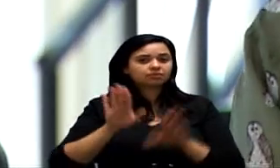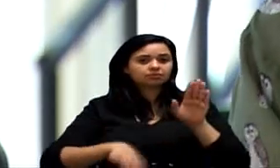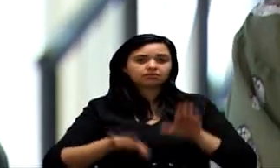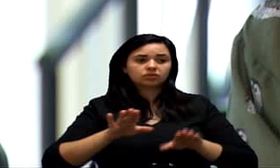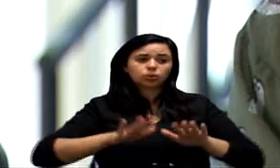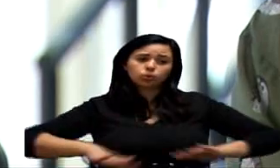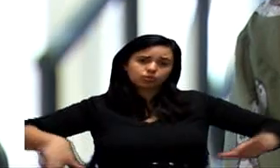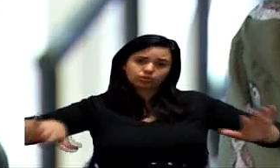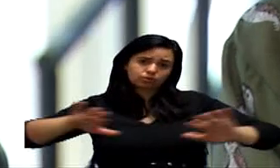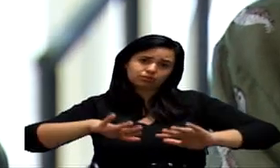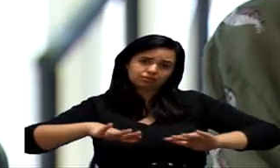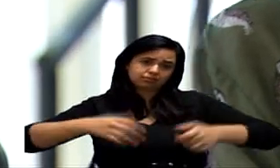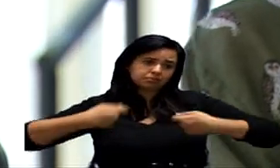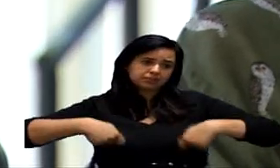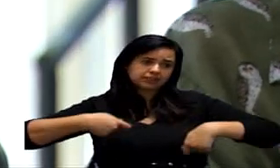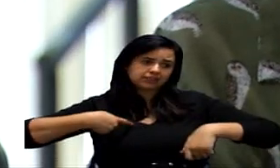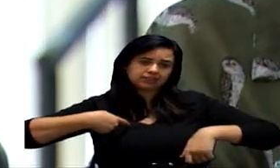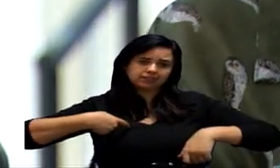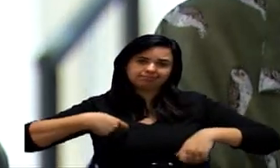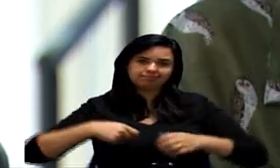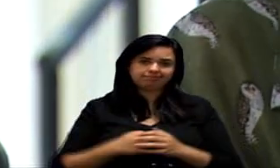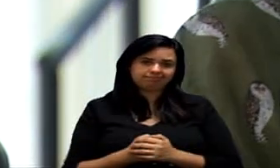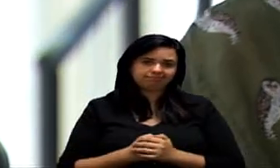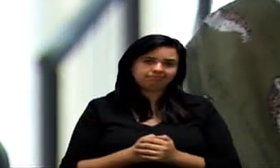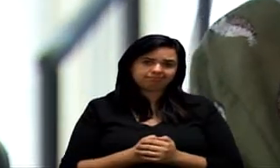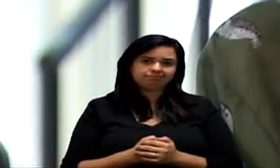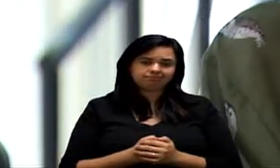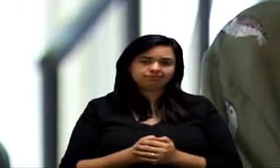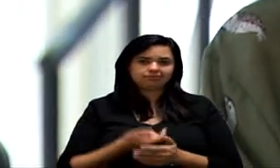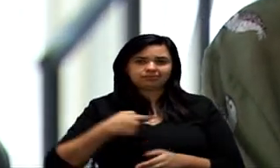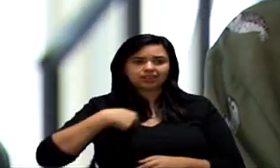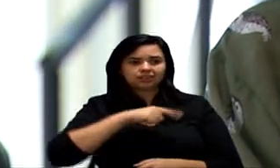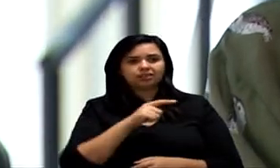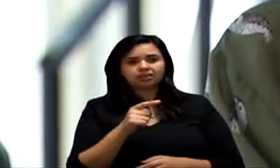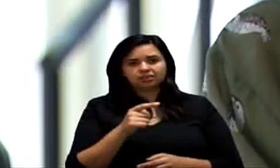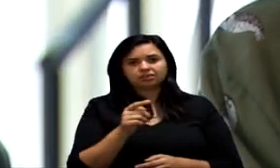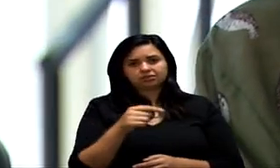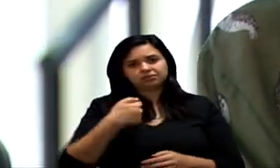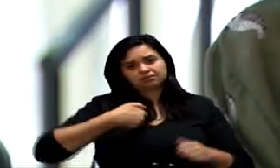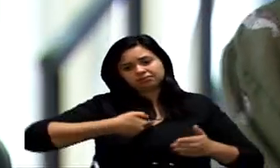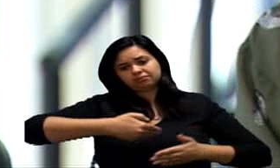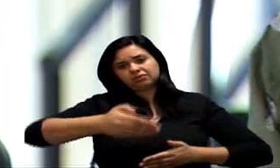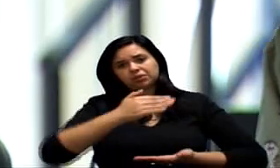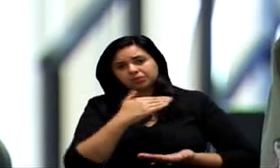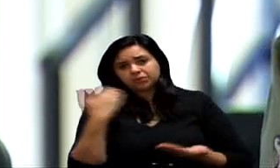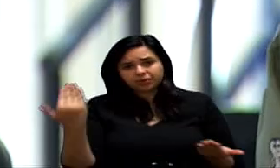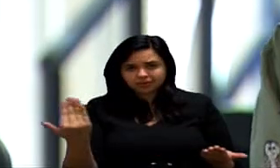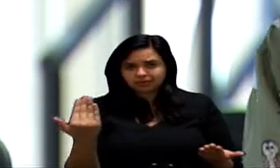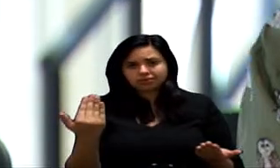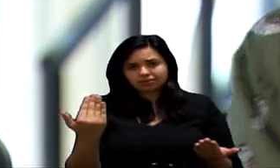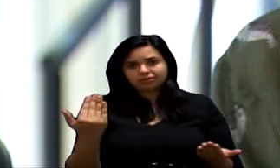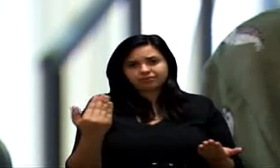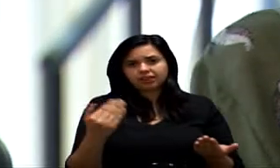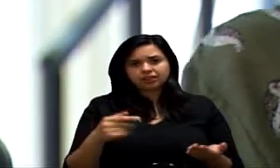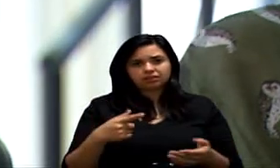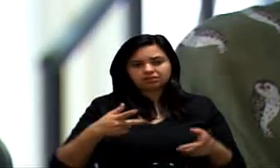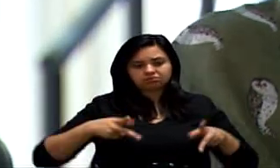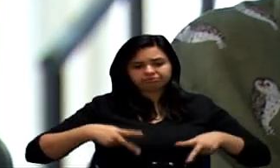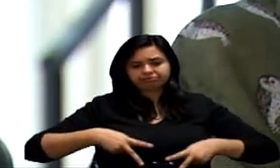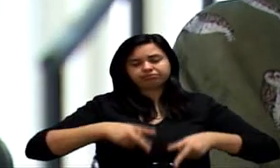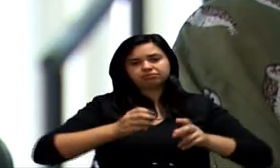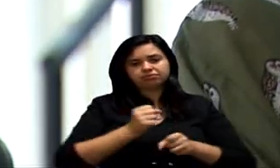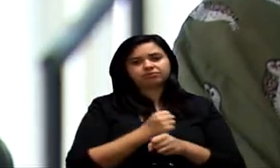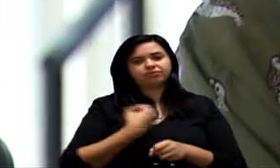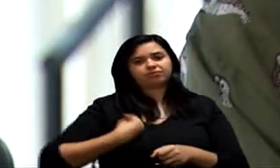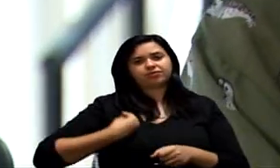né, iremos. Né? Isso é um consenso real. Né? A vida ela tem um término, nós não somos infinitos.